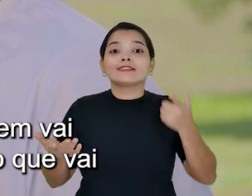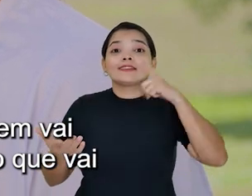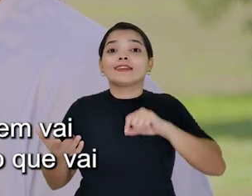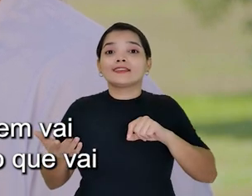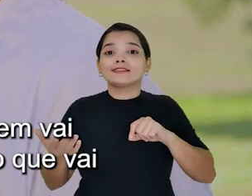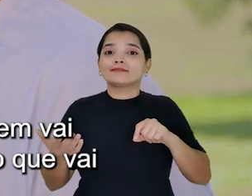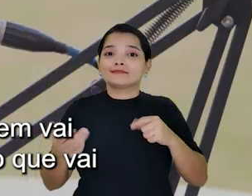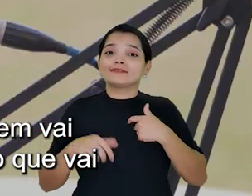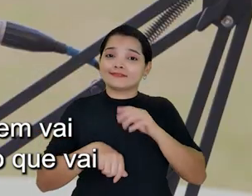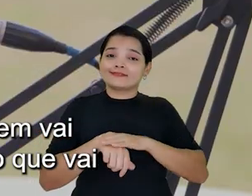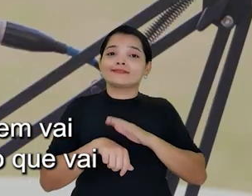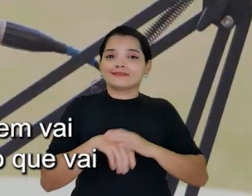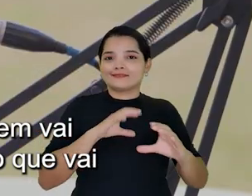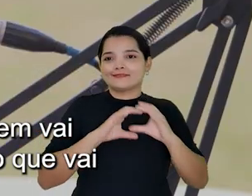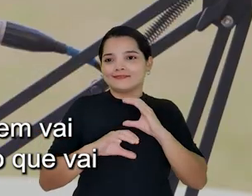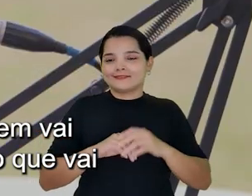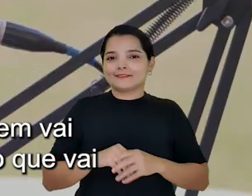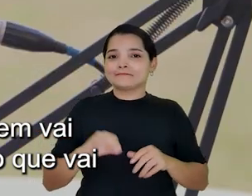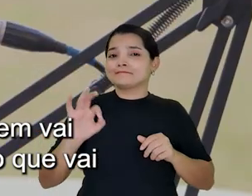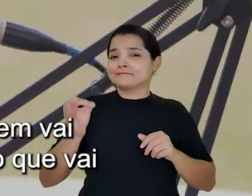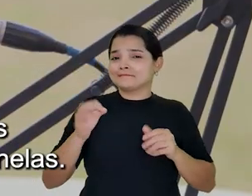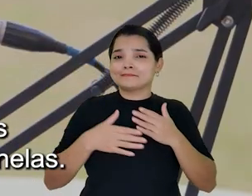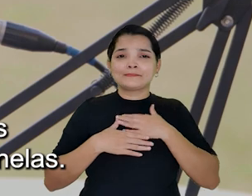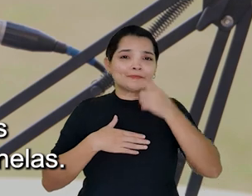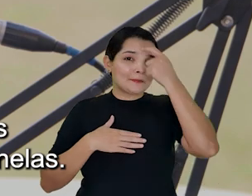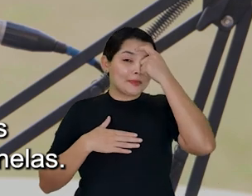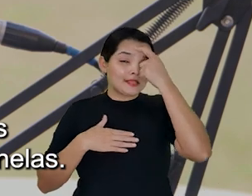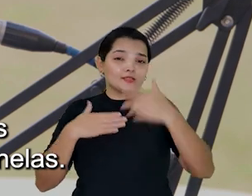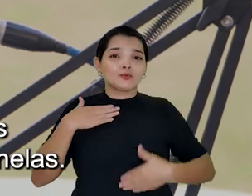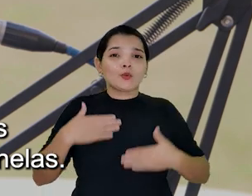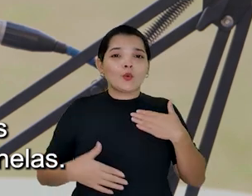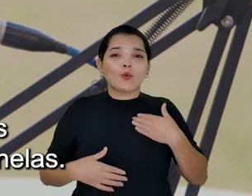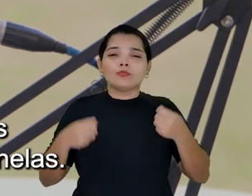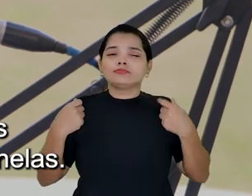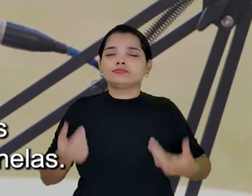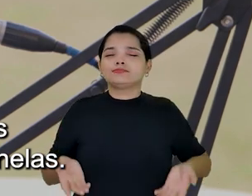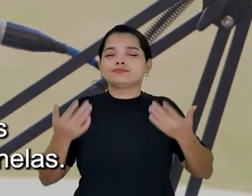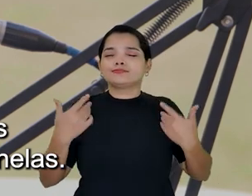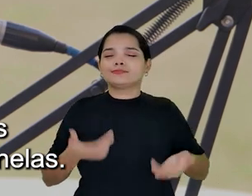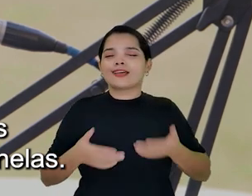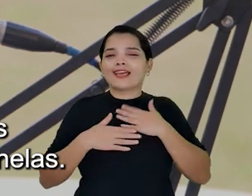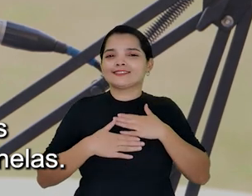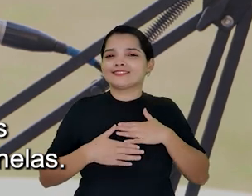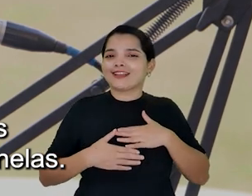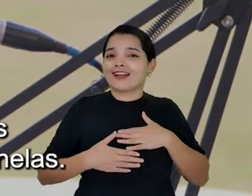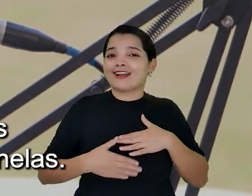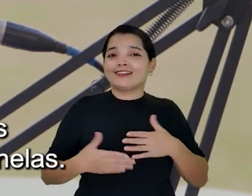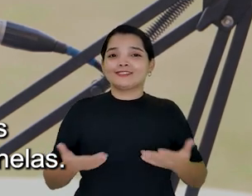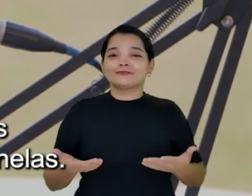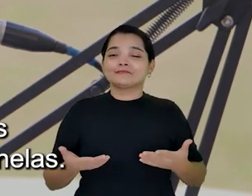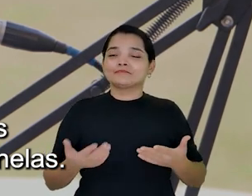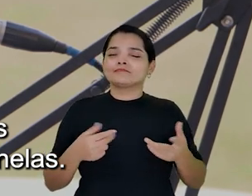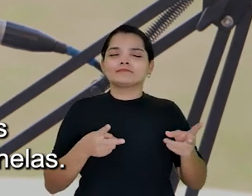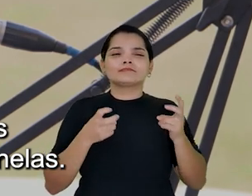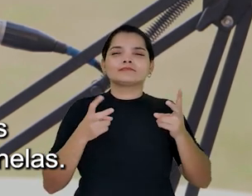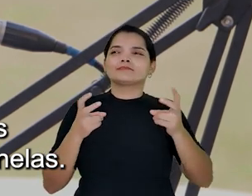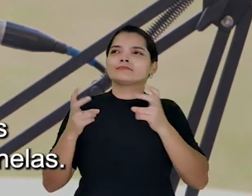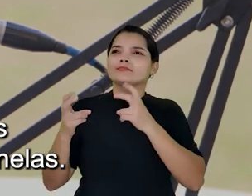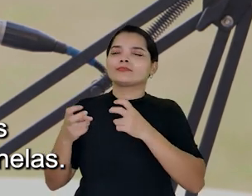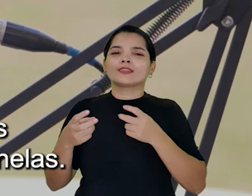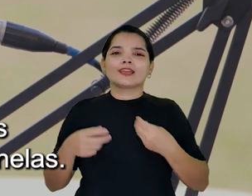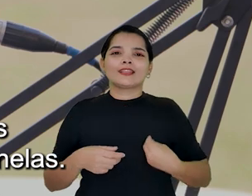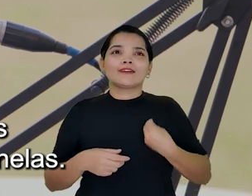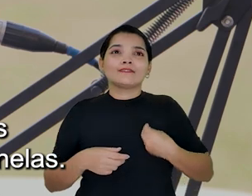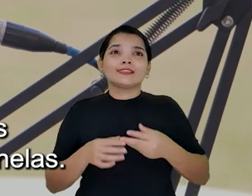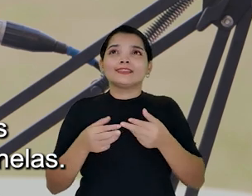comunicar minha mente o meu corpo que vai est mais relaxado isso eu vou conseguir ver as as pequenas coisas da